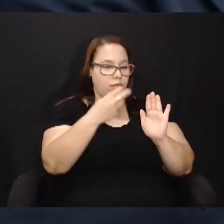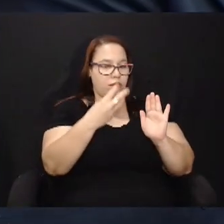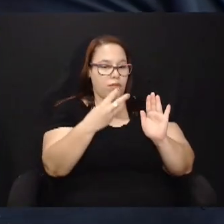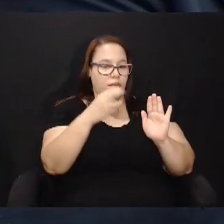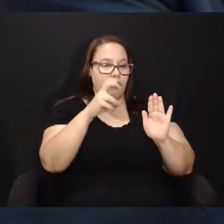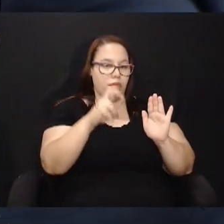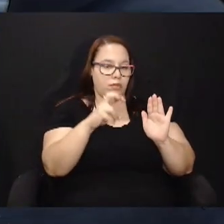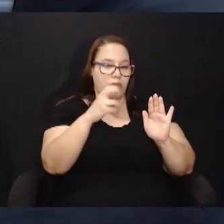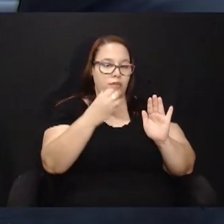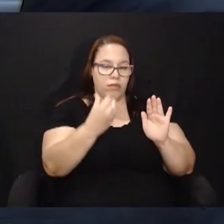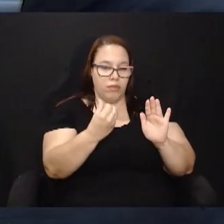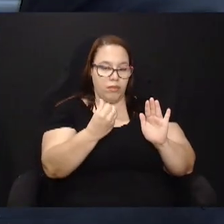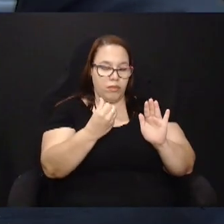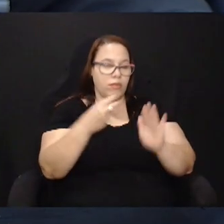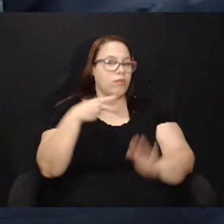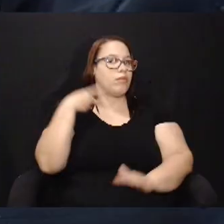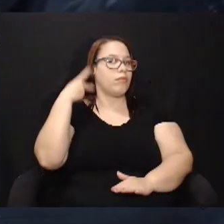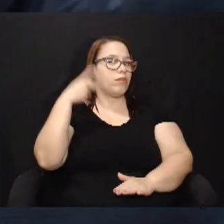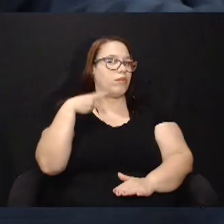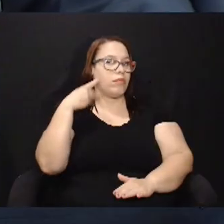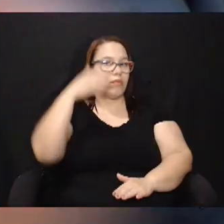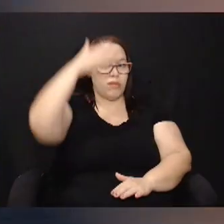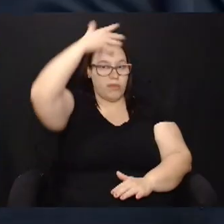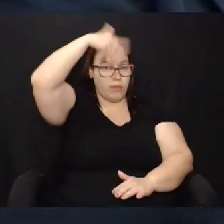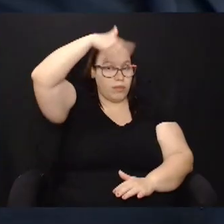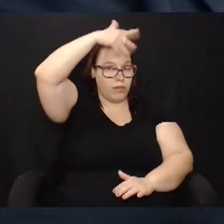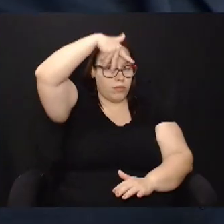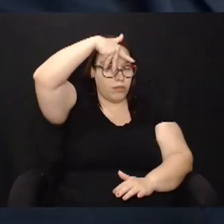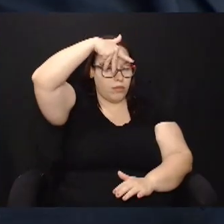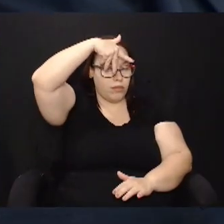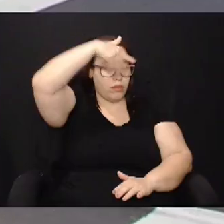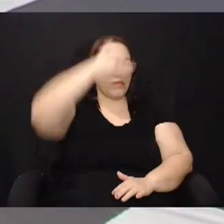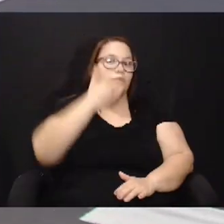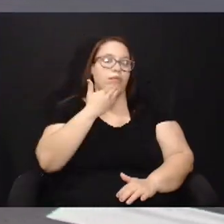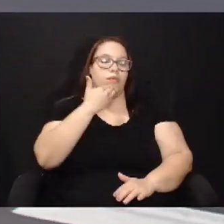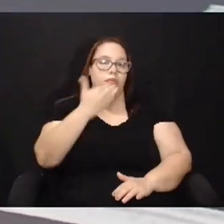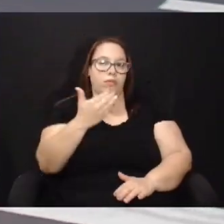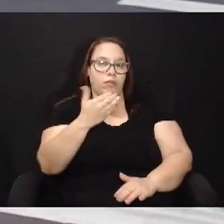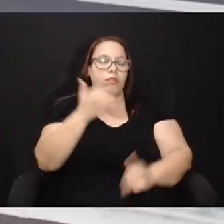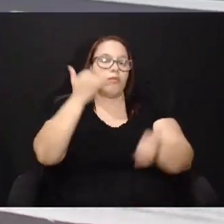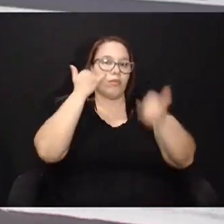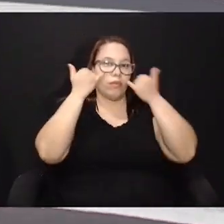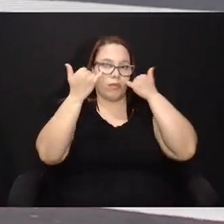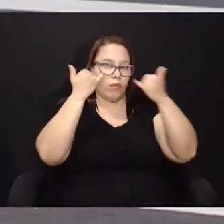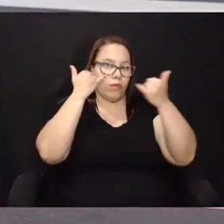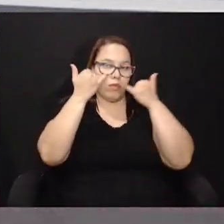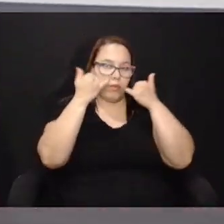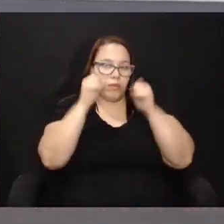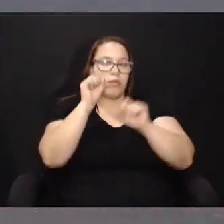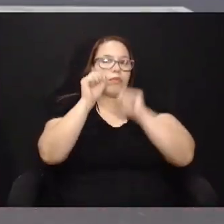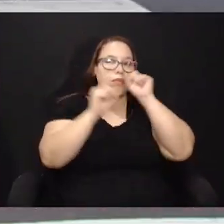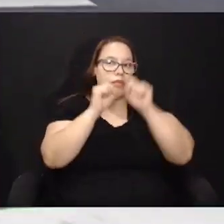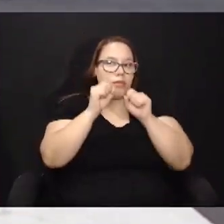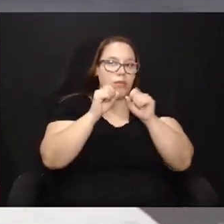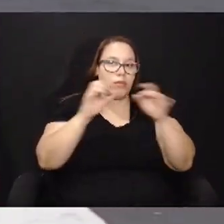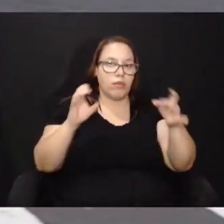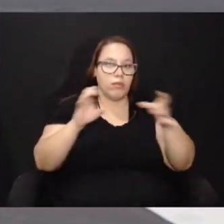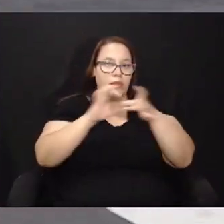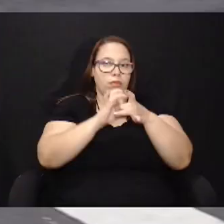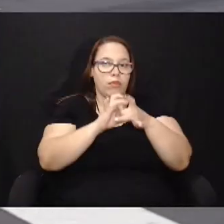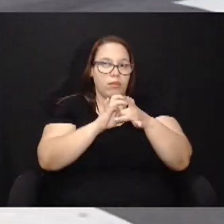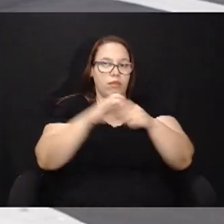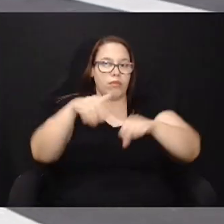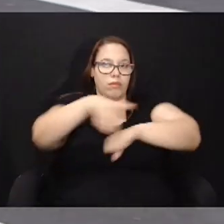2356, o parlamentar Rodrigo Farmadique solicita informações sobre a via de ligação entre a rua